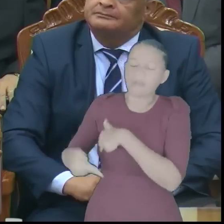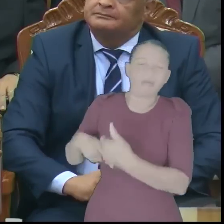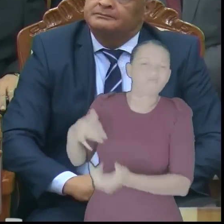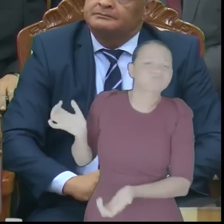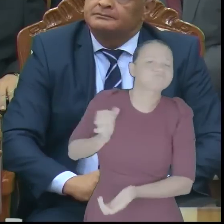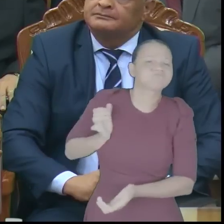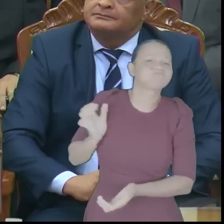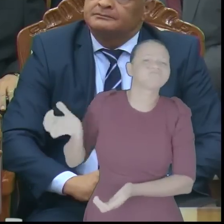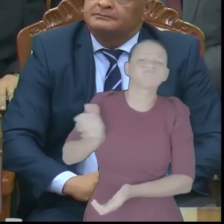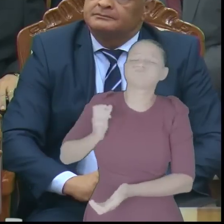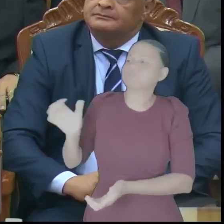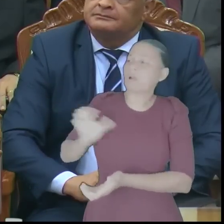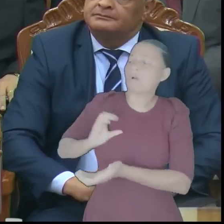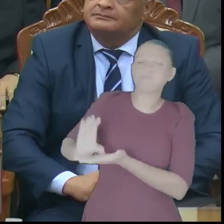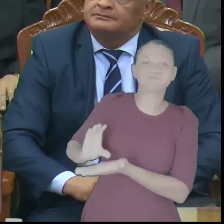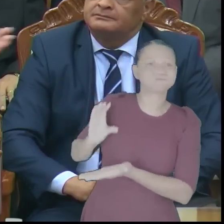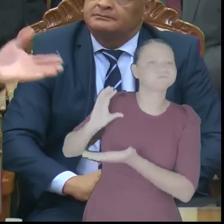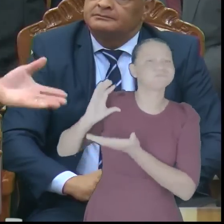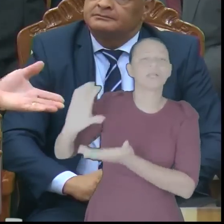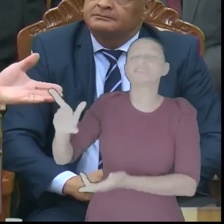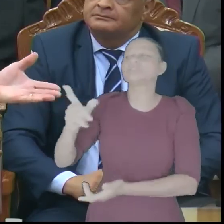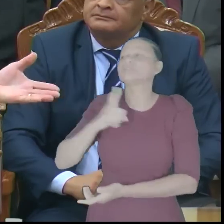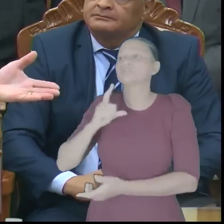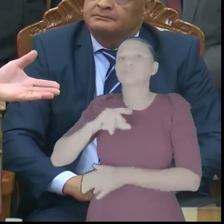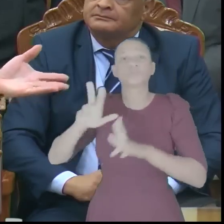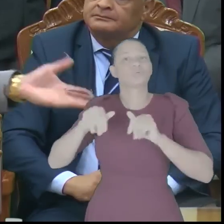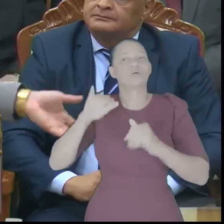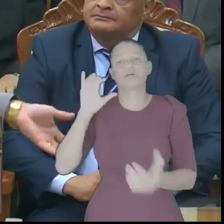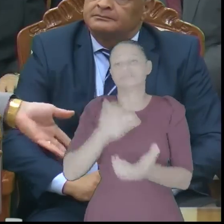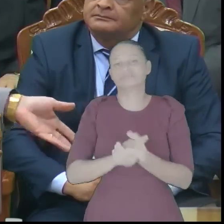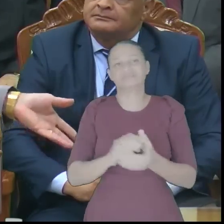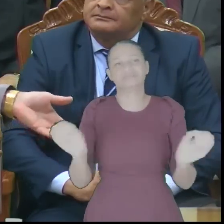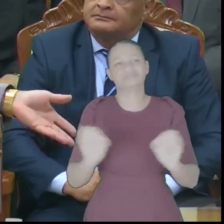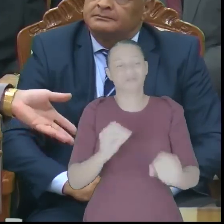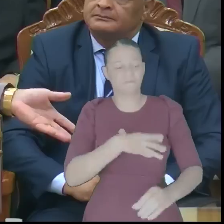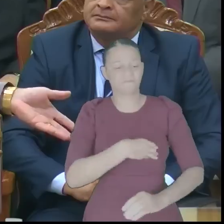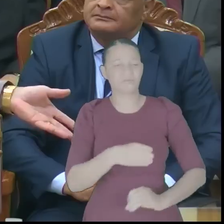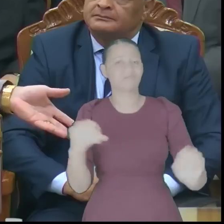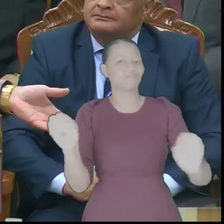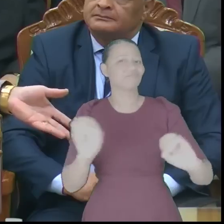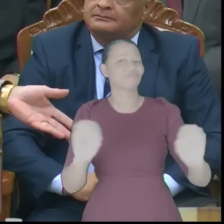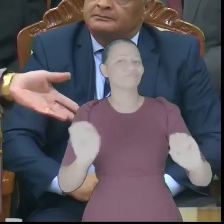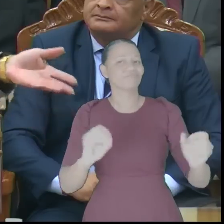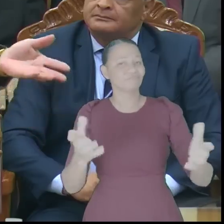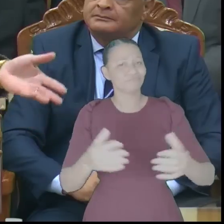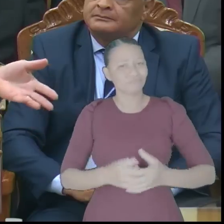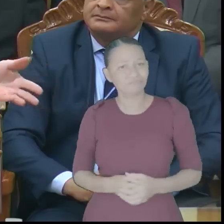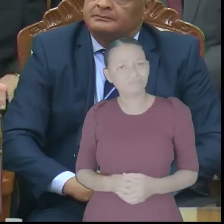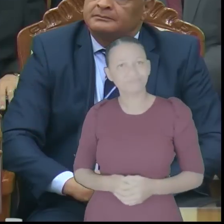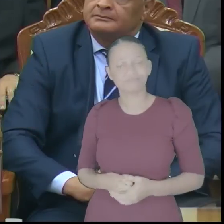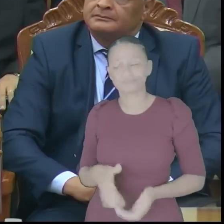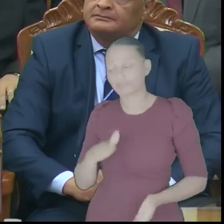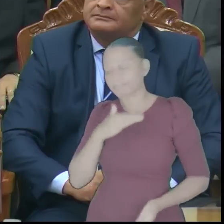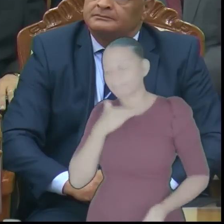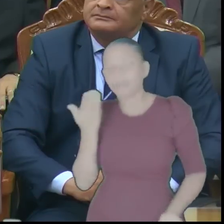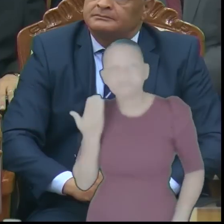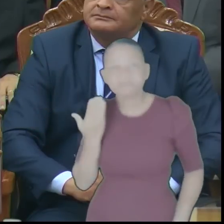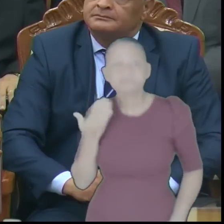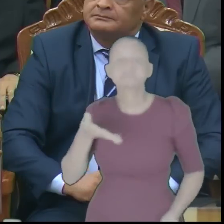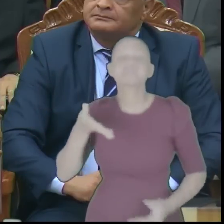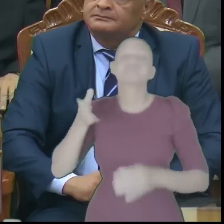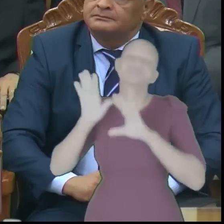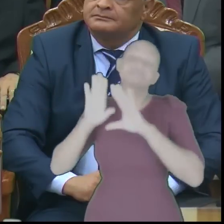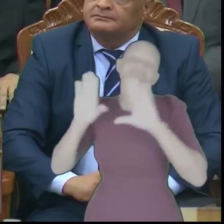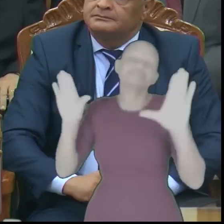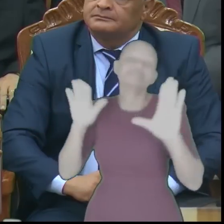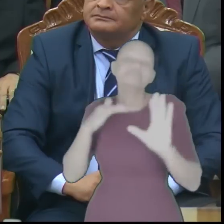ganhou muito dinheiro, ficou milionário, mas nunca casou e não tinha filhos. E morreu. Quando ele